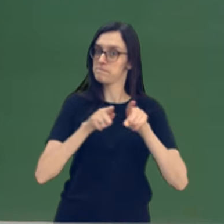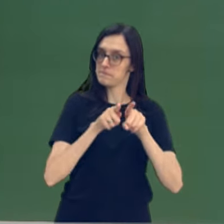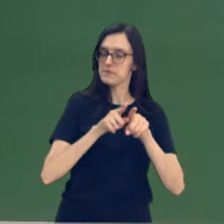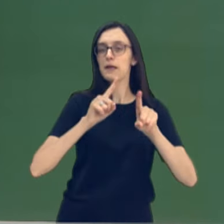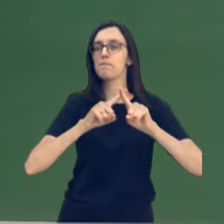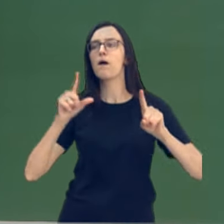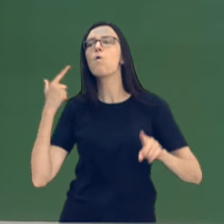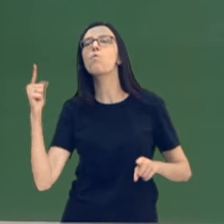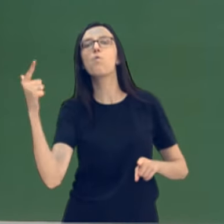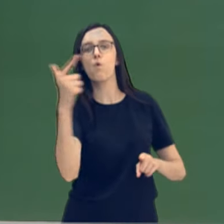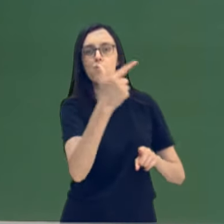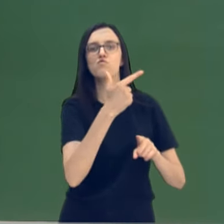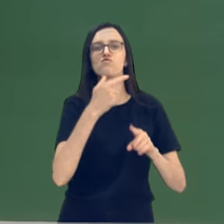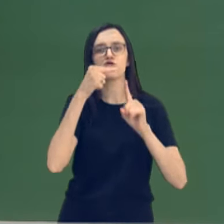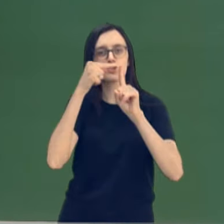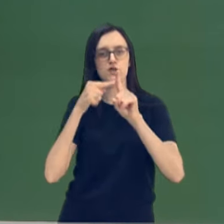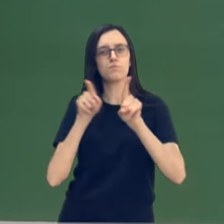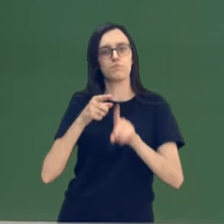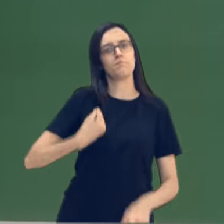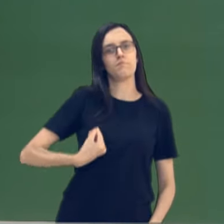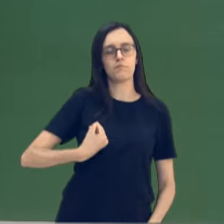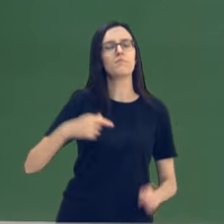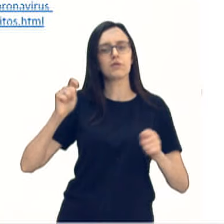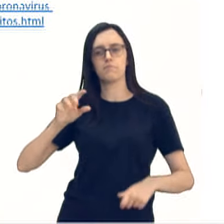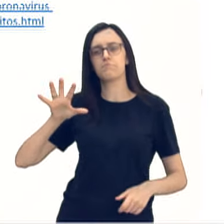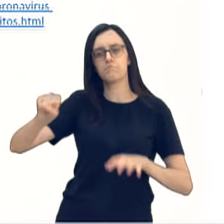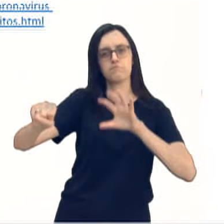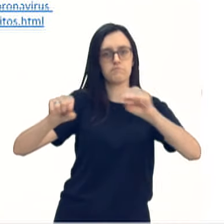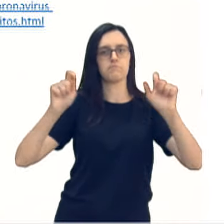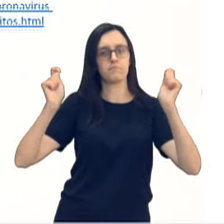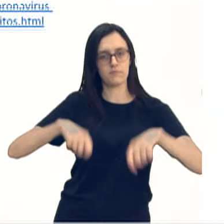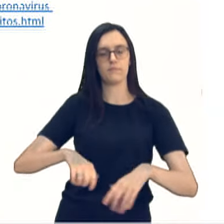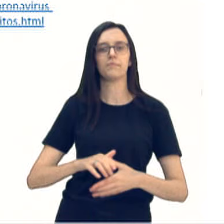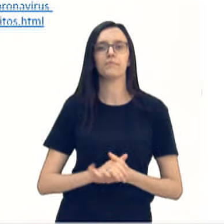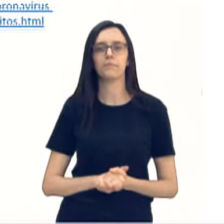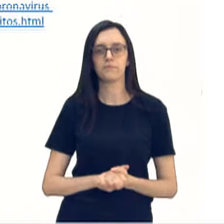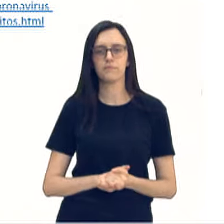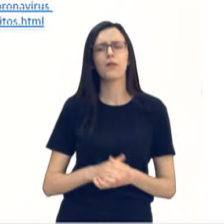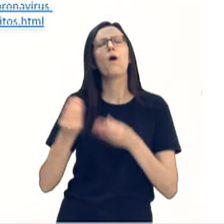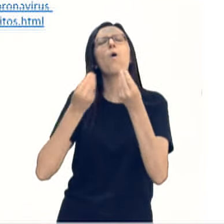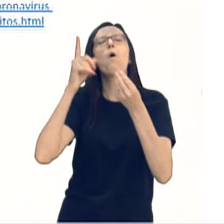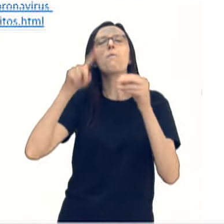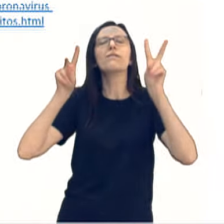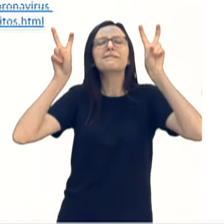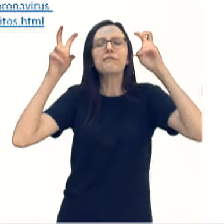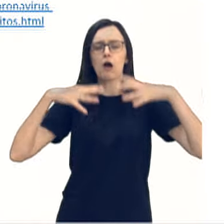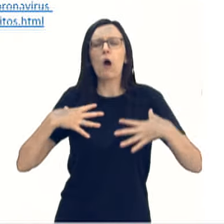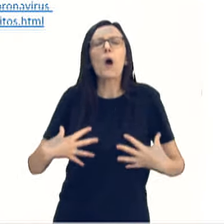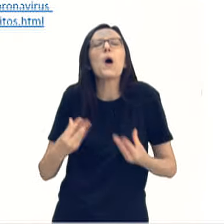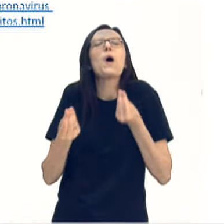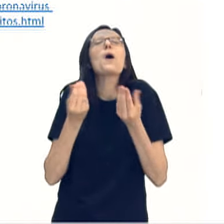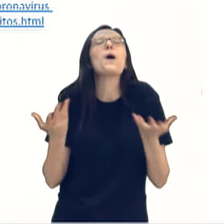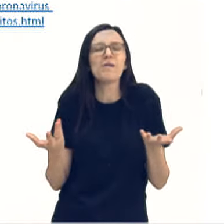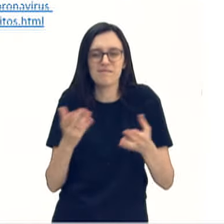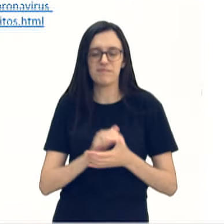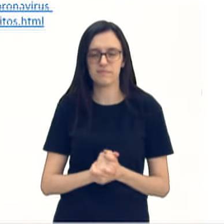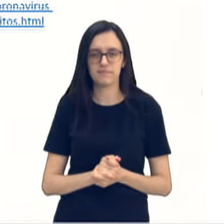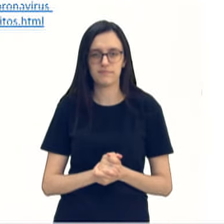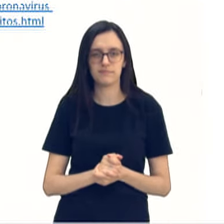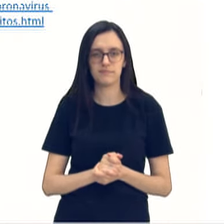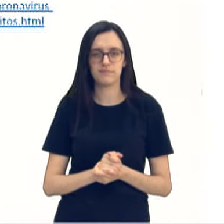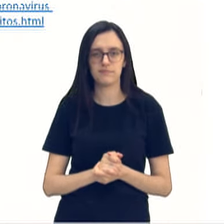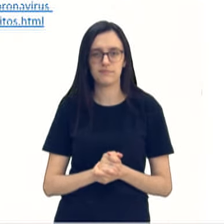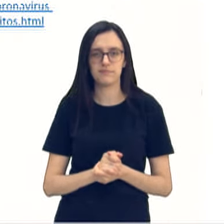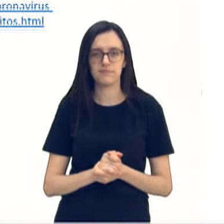bom? Continuando sobre nossos amigos vírus. Como é o corpo dos vírus? Material genético,